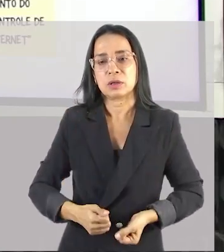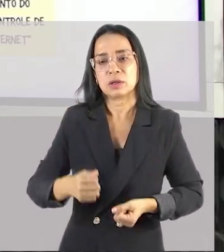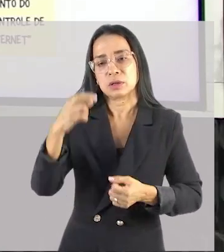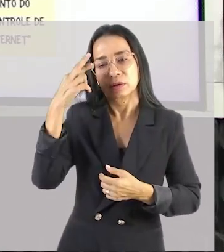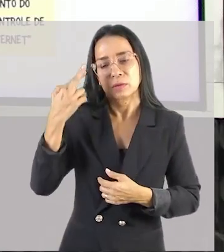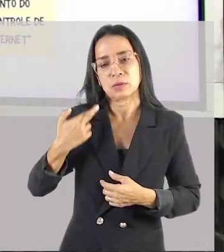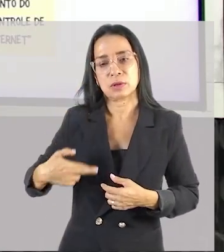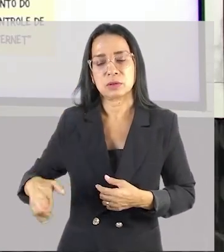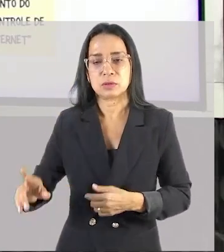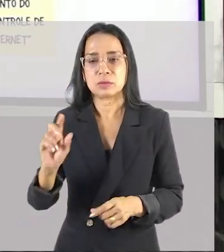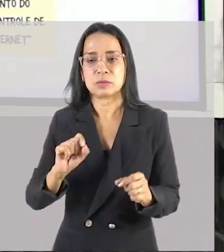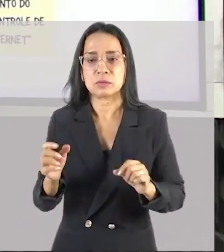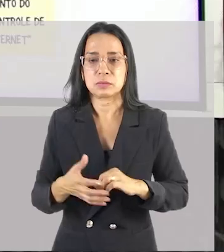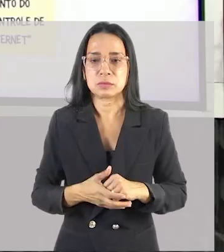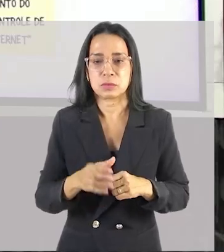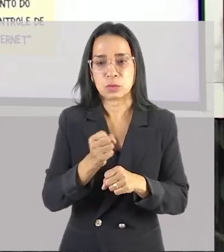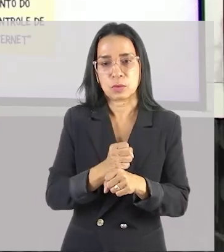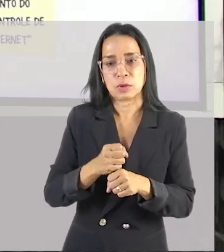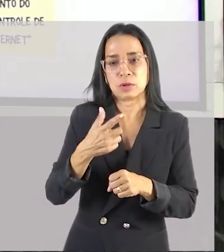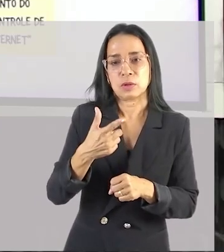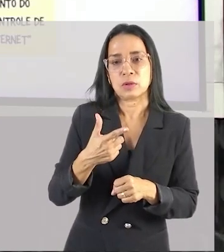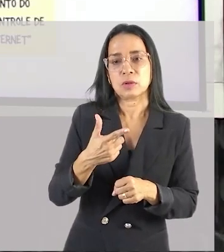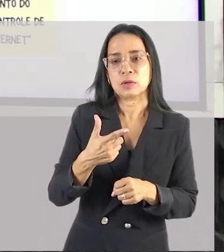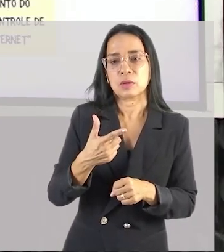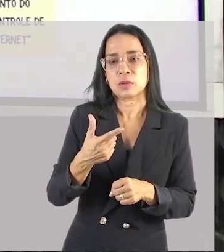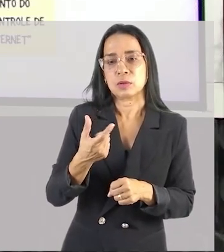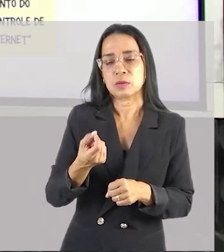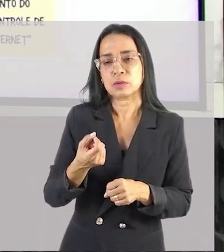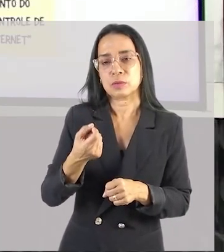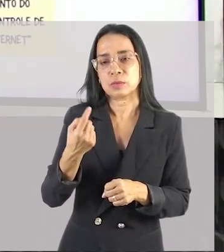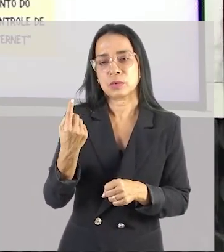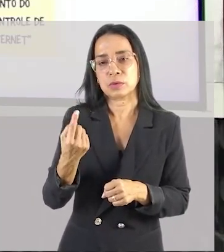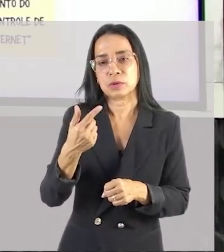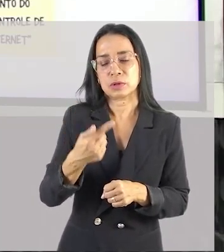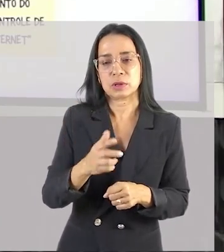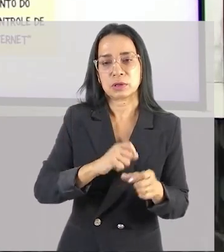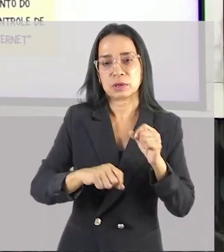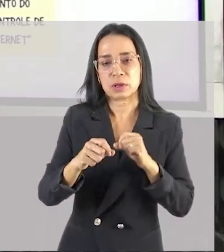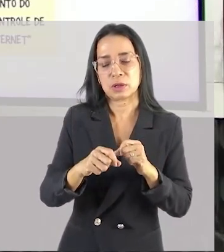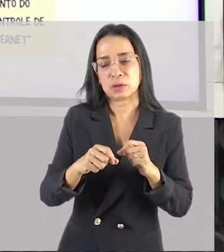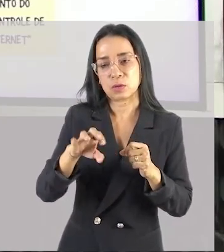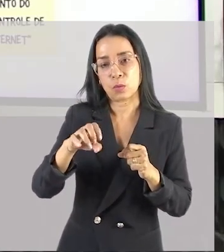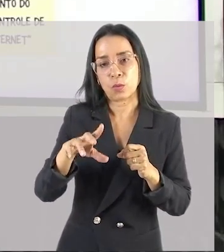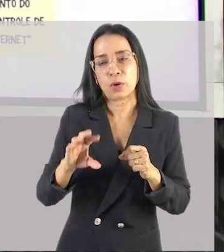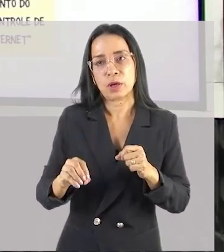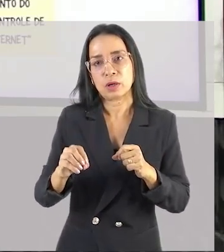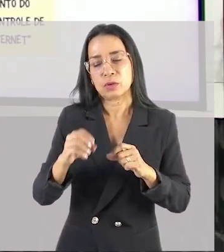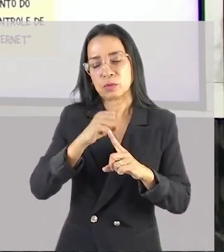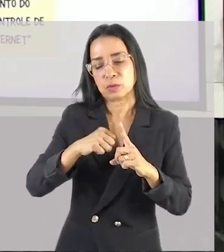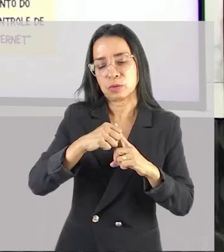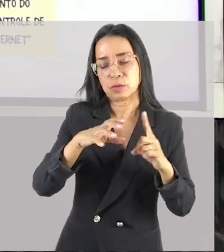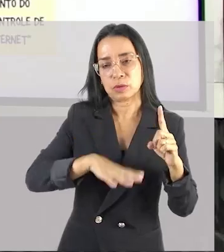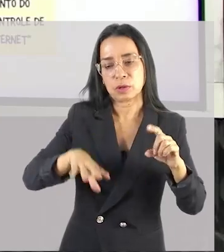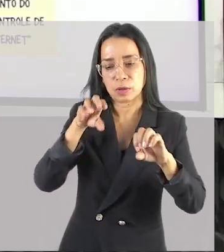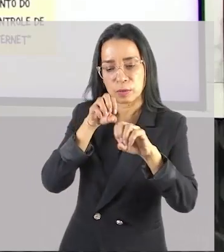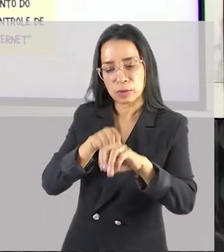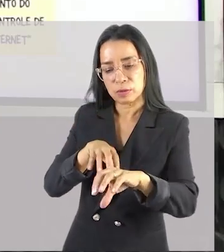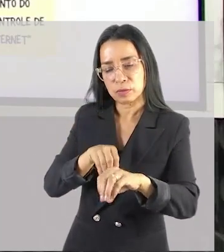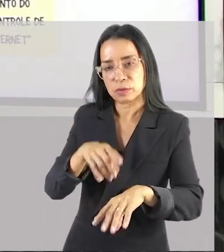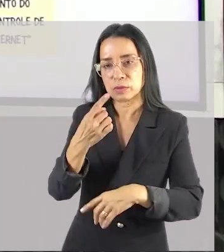o combate a essa intolerância. A gente tem também o eixo social educação, em 2017, que foi o desafio para a